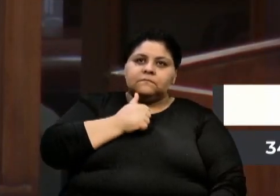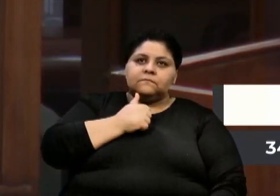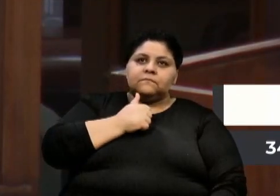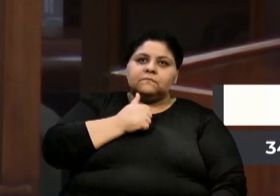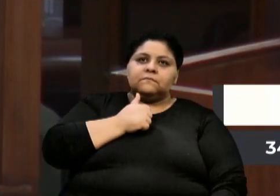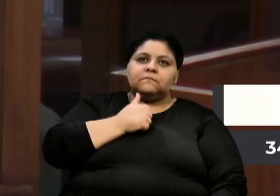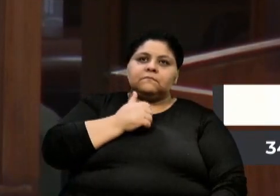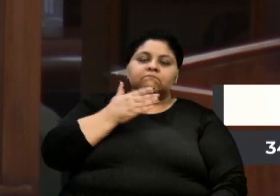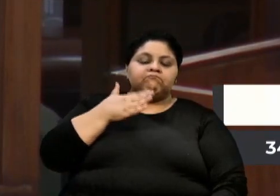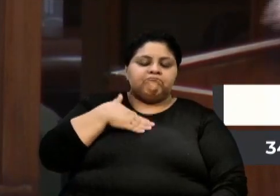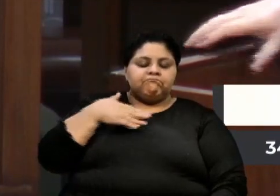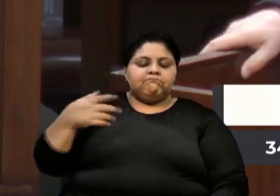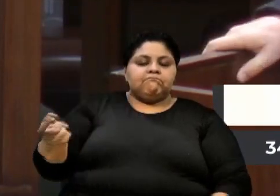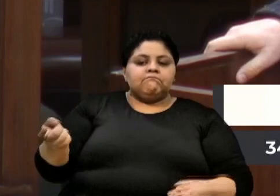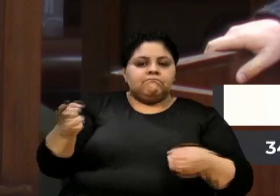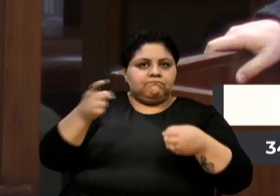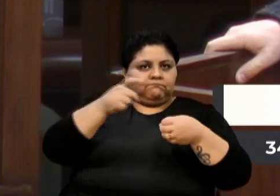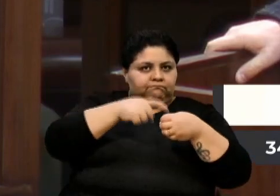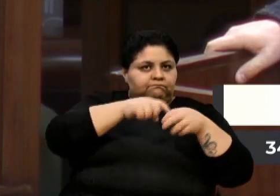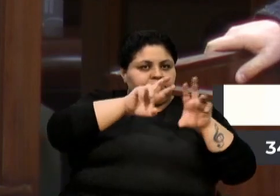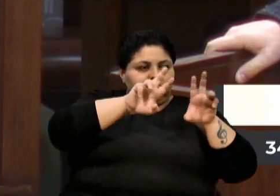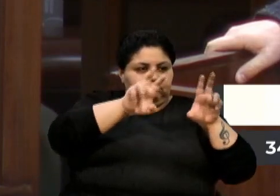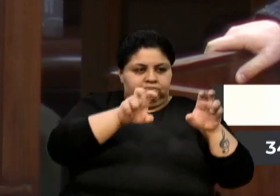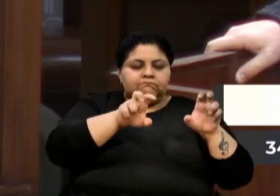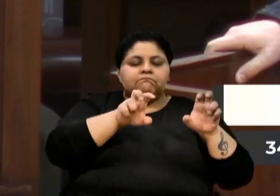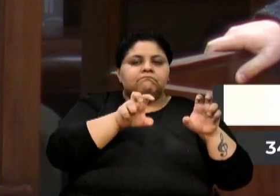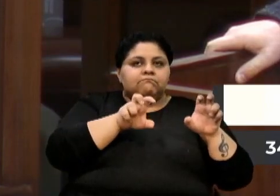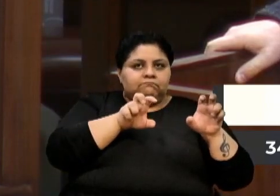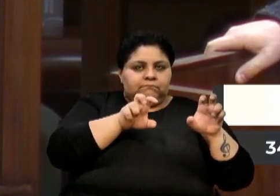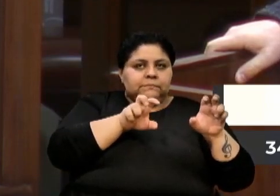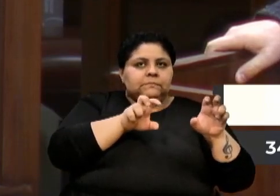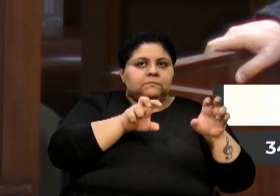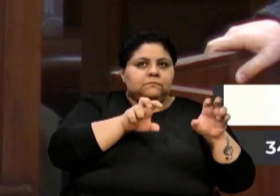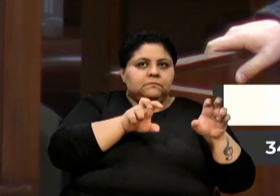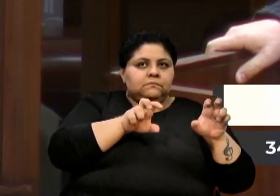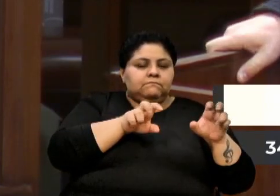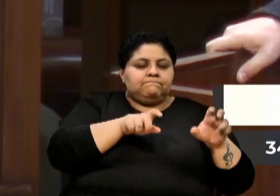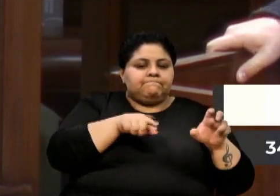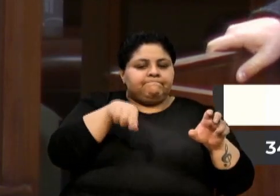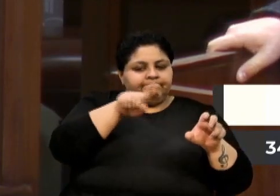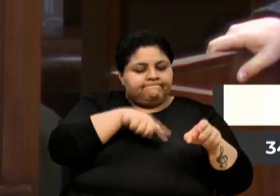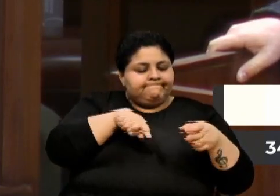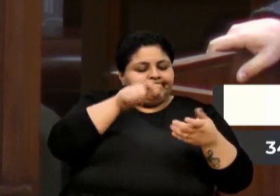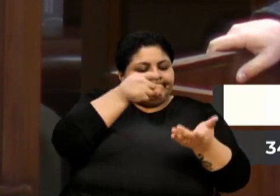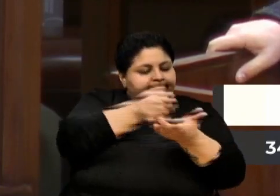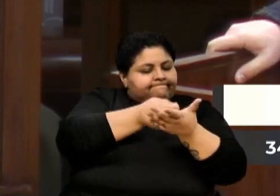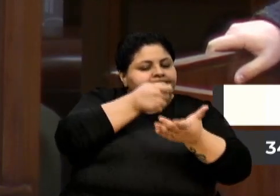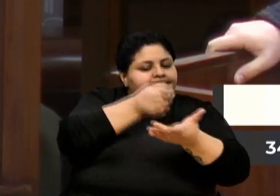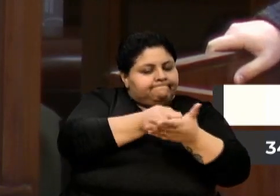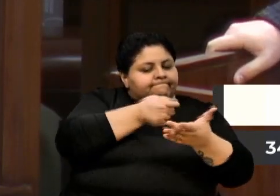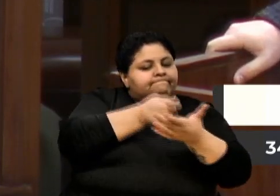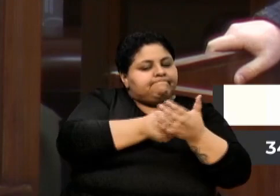eu vou voltar a um tema que eu tenho sido insistente aqui na casa,